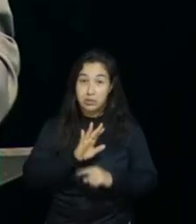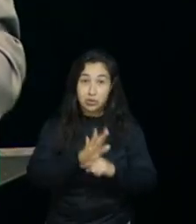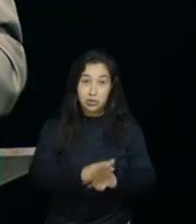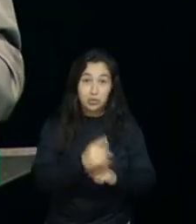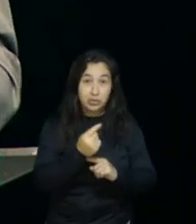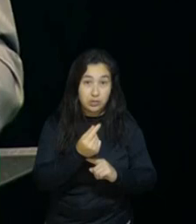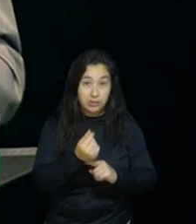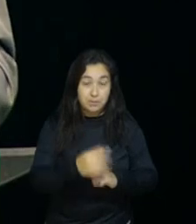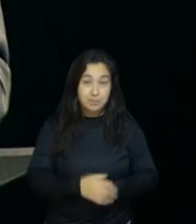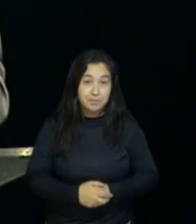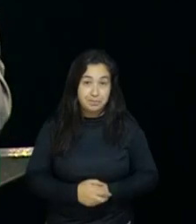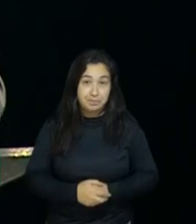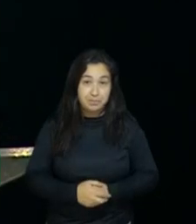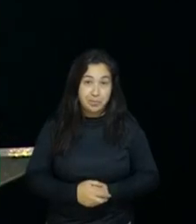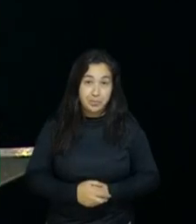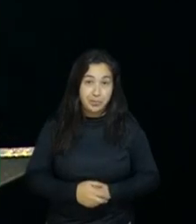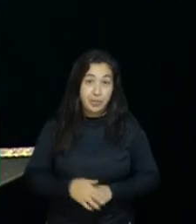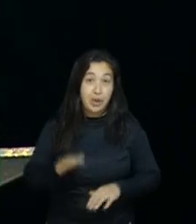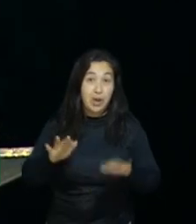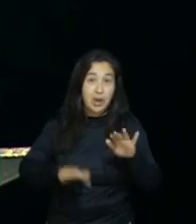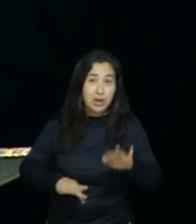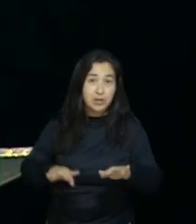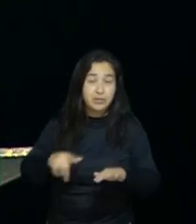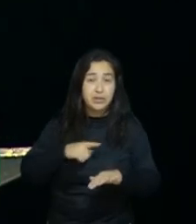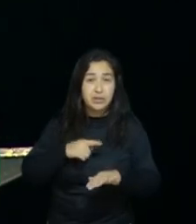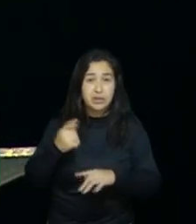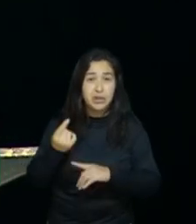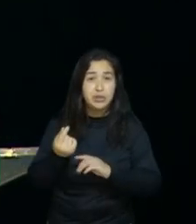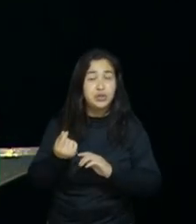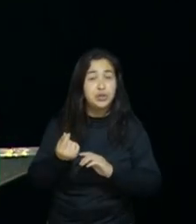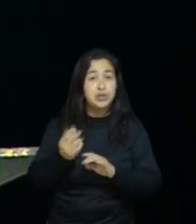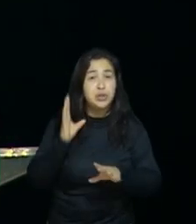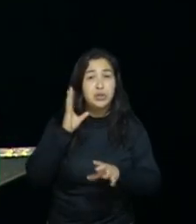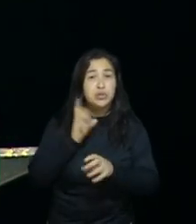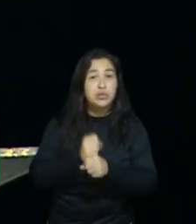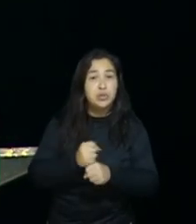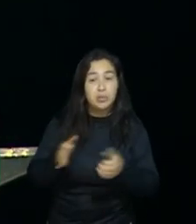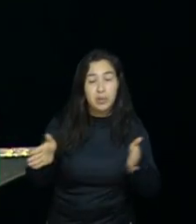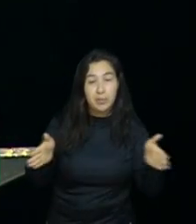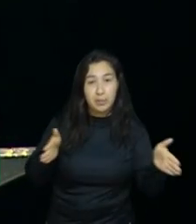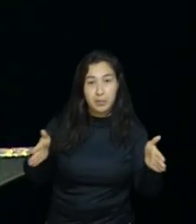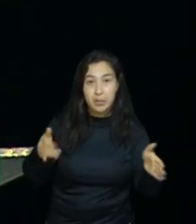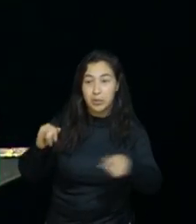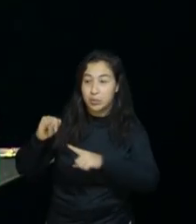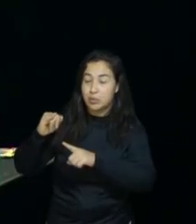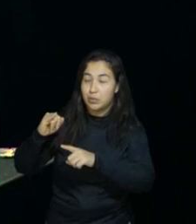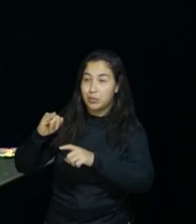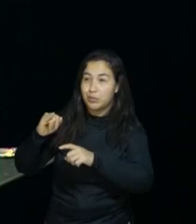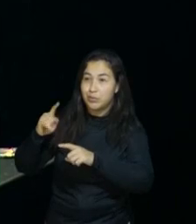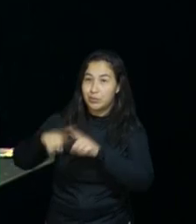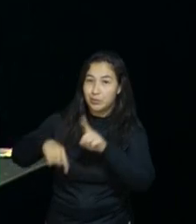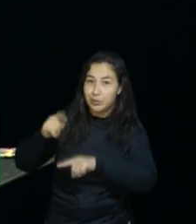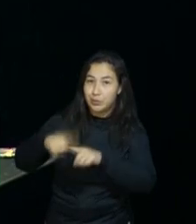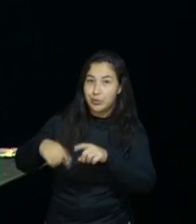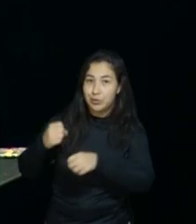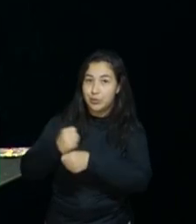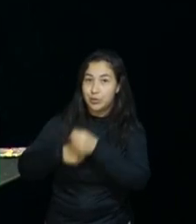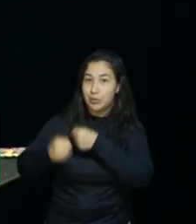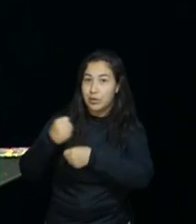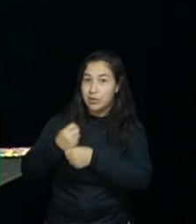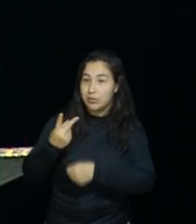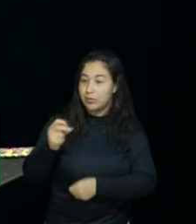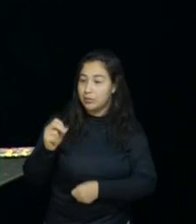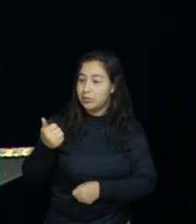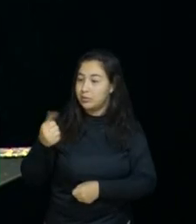pela instituição, abre-se mão de receita, né, num período de julho de 2018, onde foi instituído esse programa,